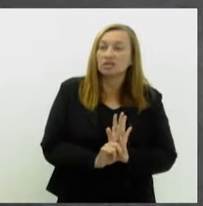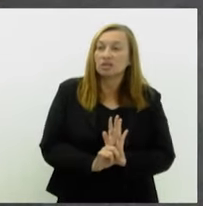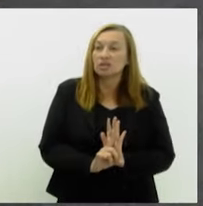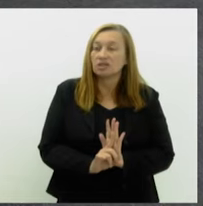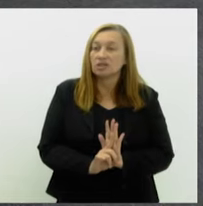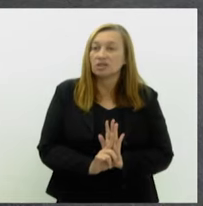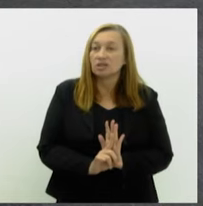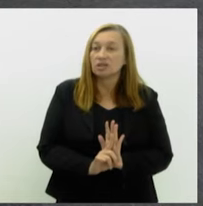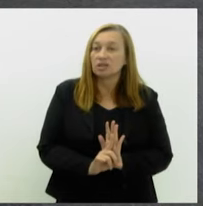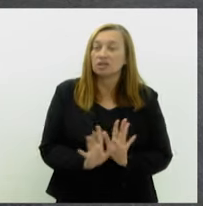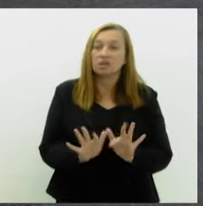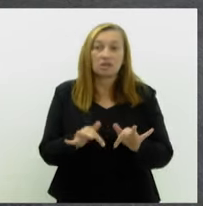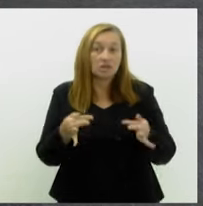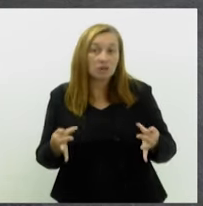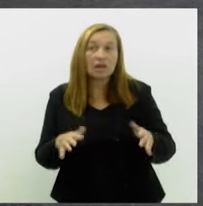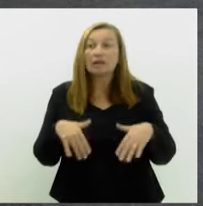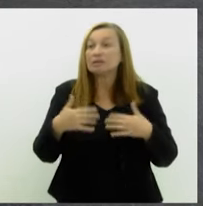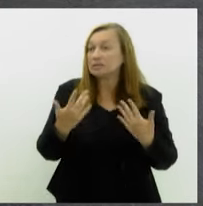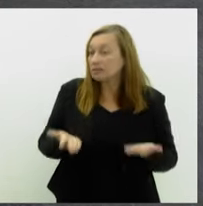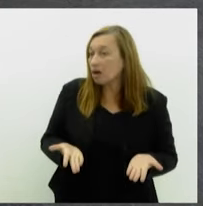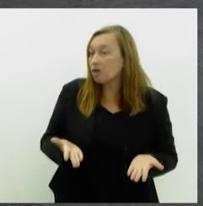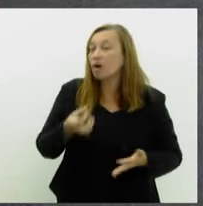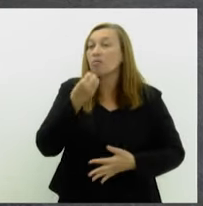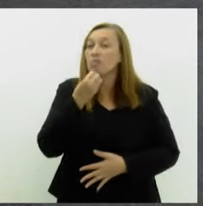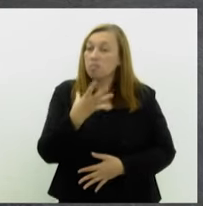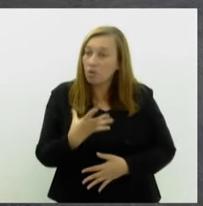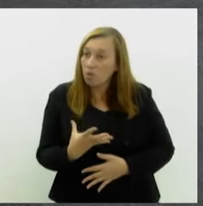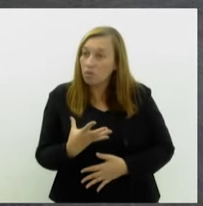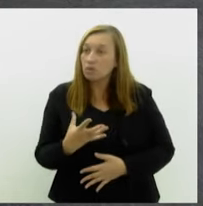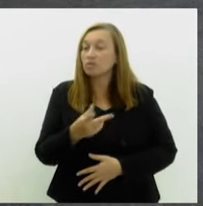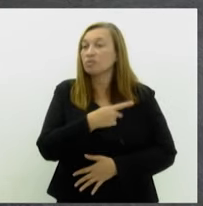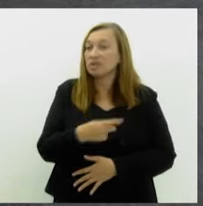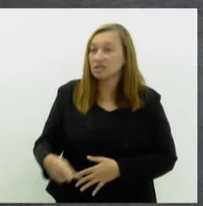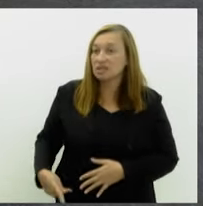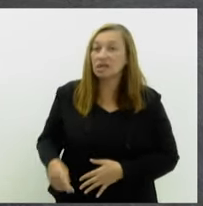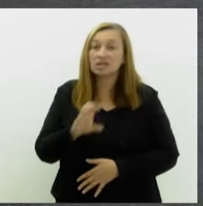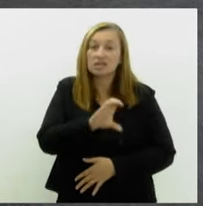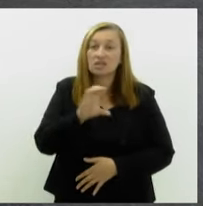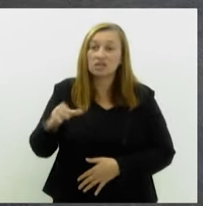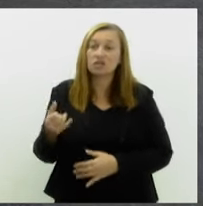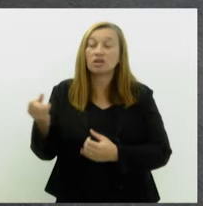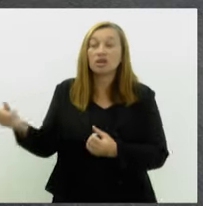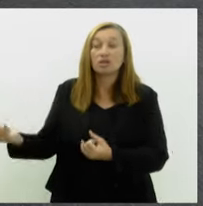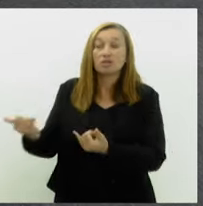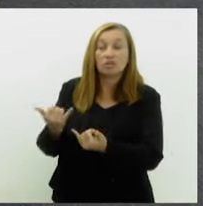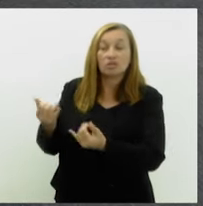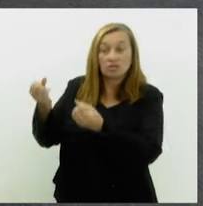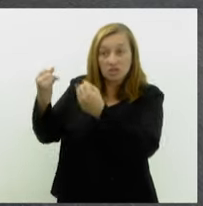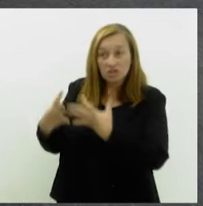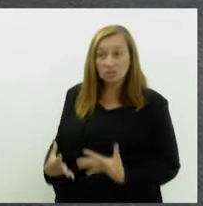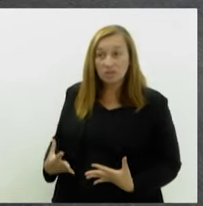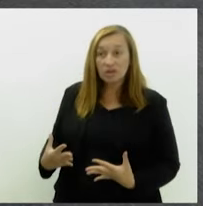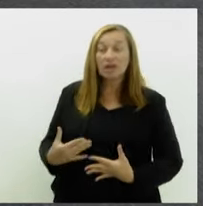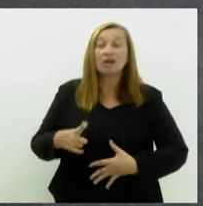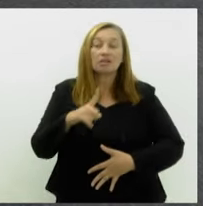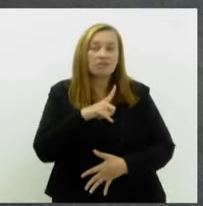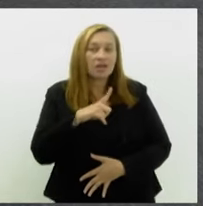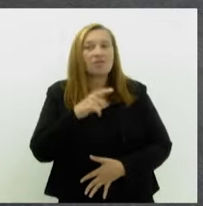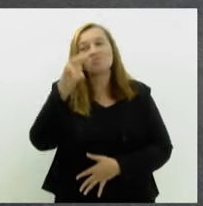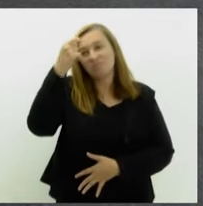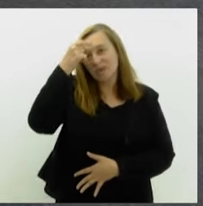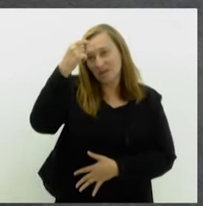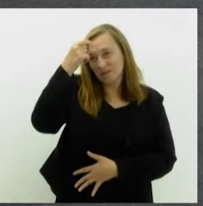legislativa e indicação simples. Então, é bom que o presidente da CCJ nos diga isso, que ainda bem que eu tenho memória